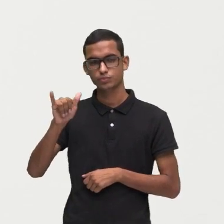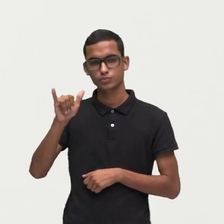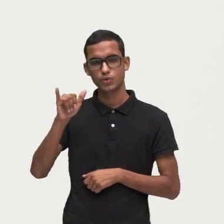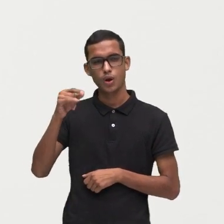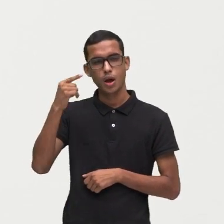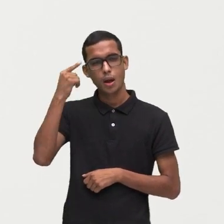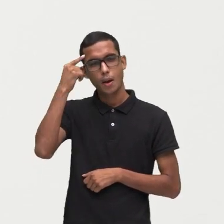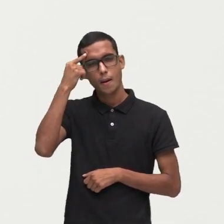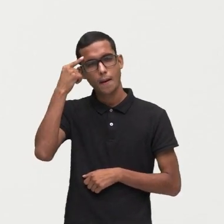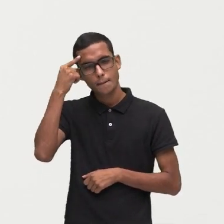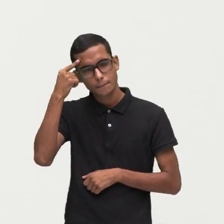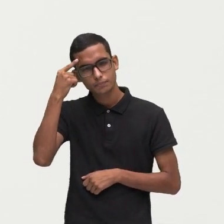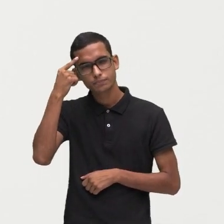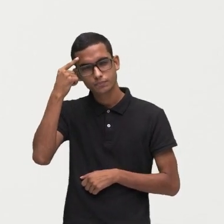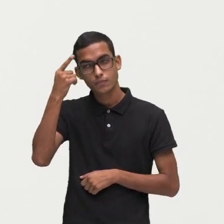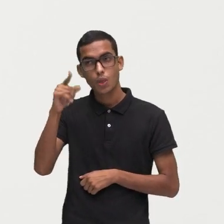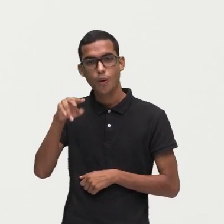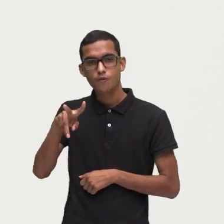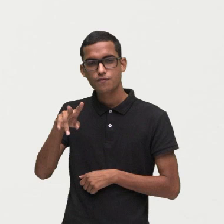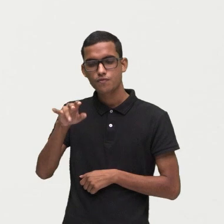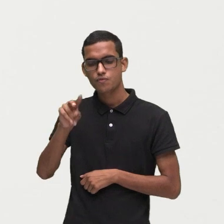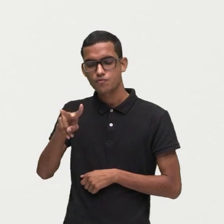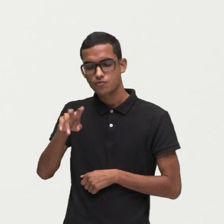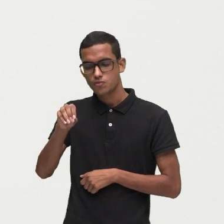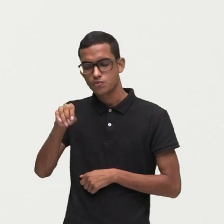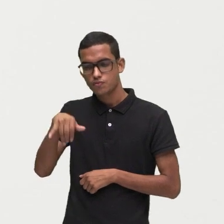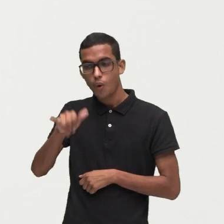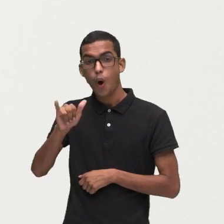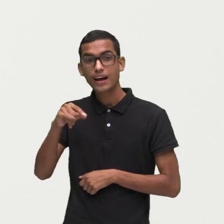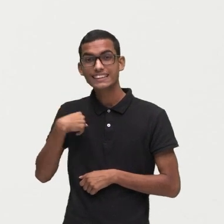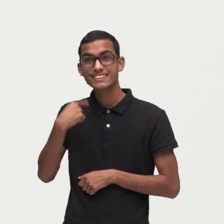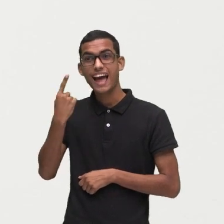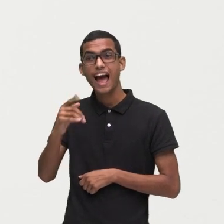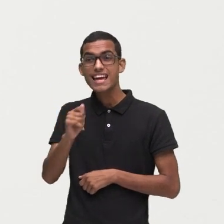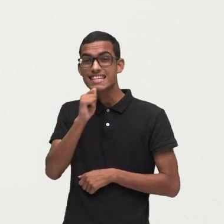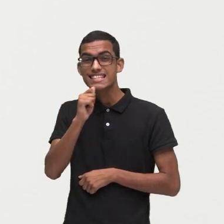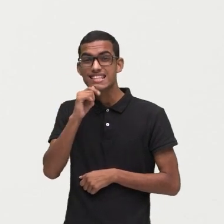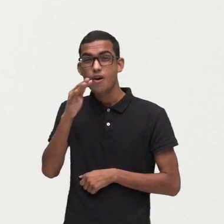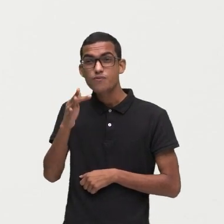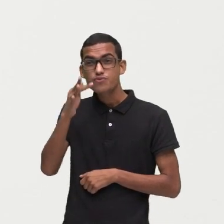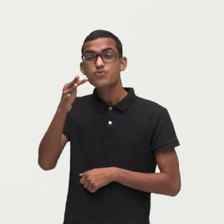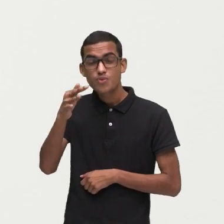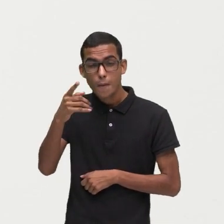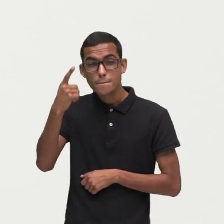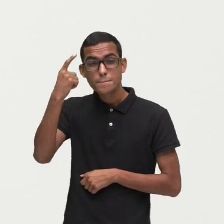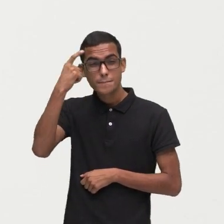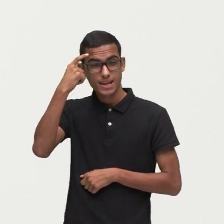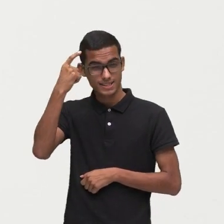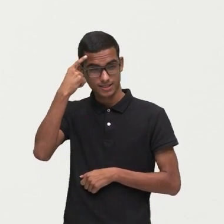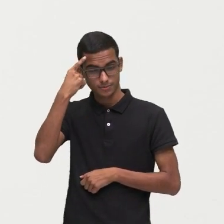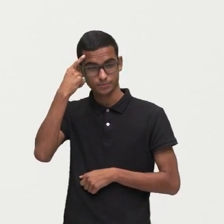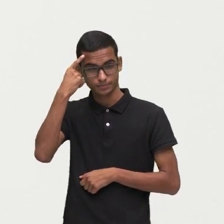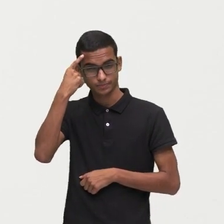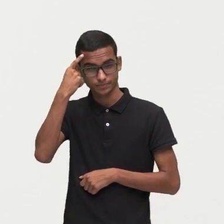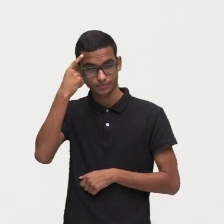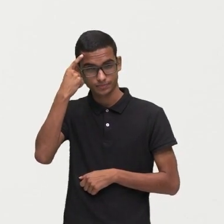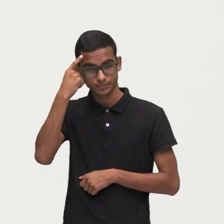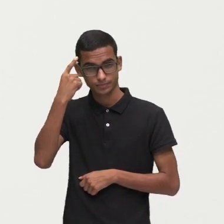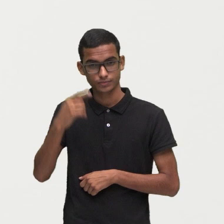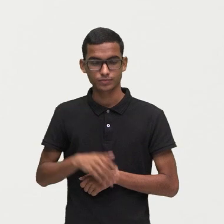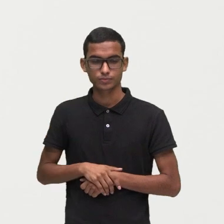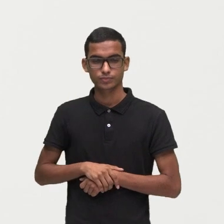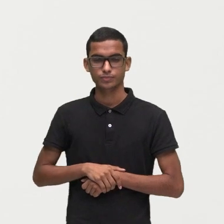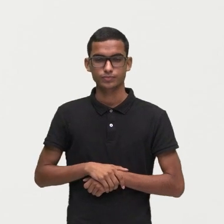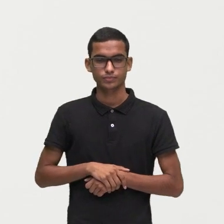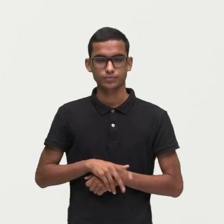dices. Voy é o verbo ir. Eu estou dizendo que eu vou pensar no que me diz, né? Então, olha só, aqui o